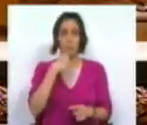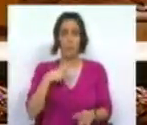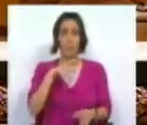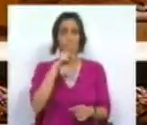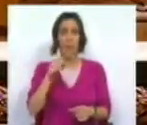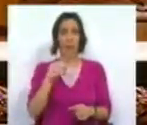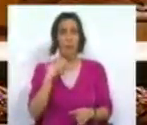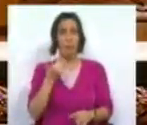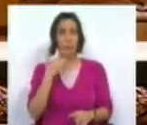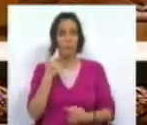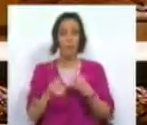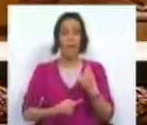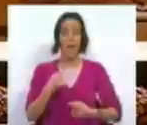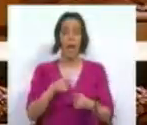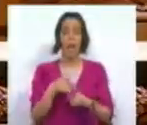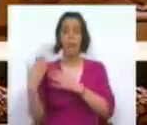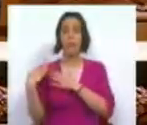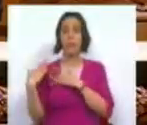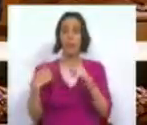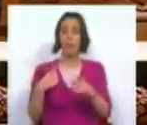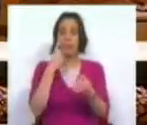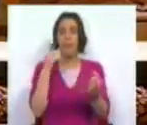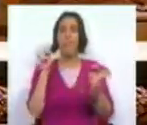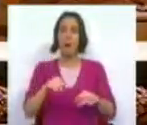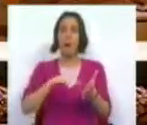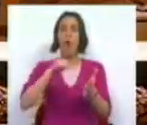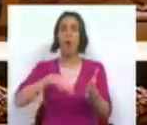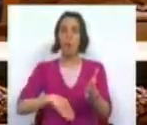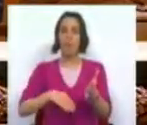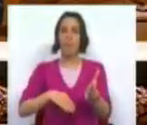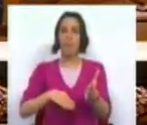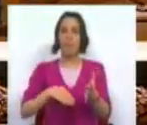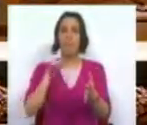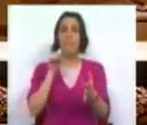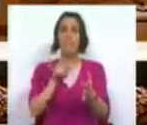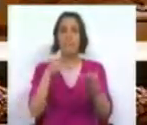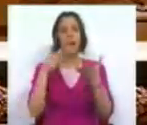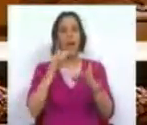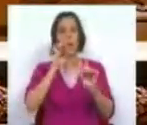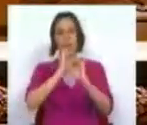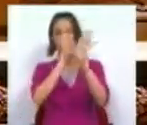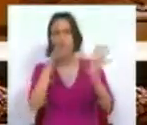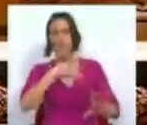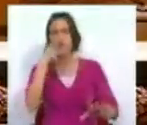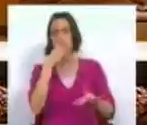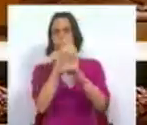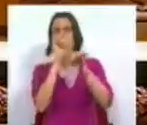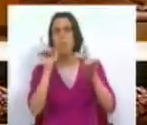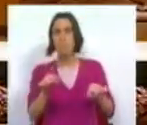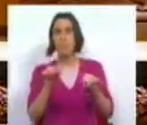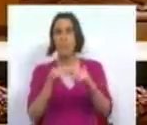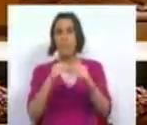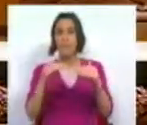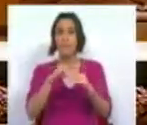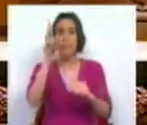erros e omissões, alguns destes responsáveis voltaram a ser contratados. Talvez isto ajude a explicar por que razão a